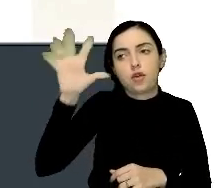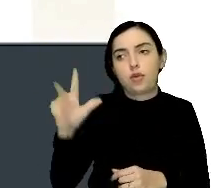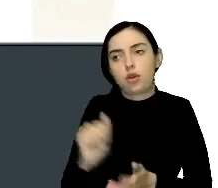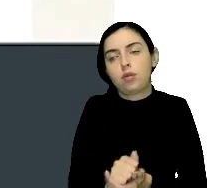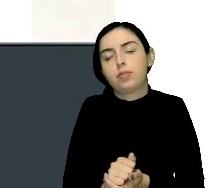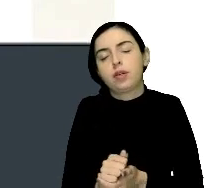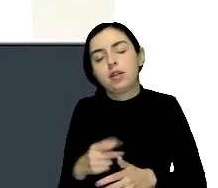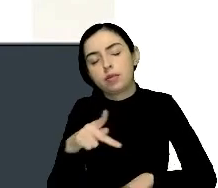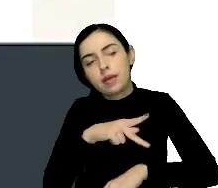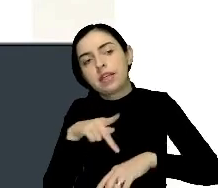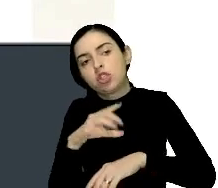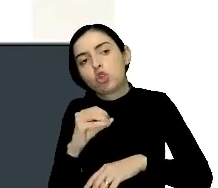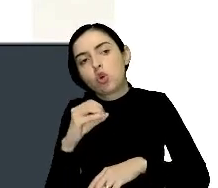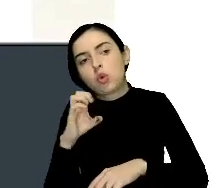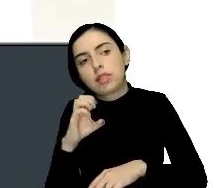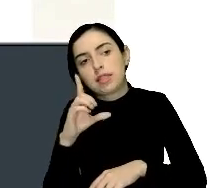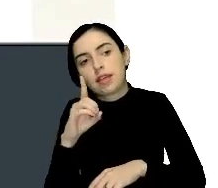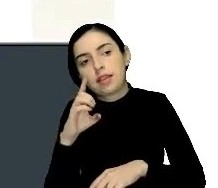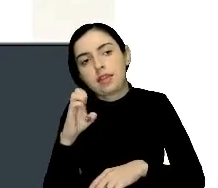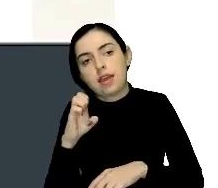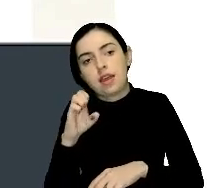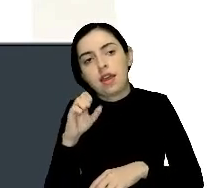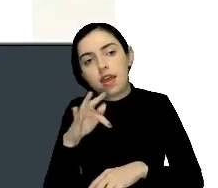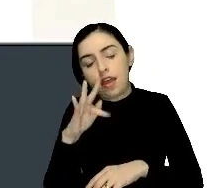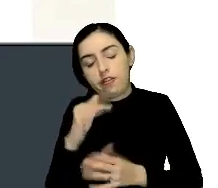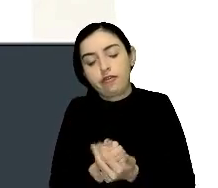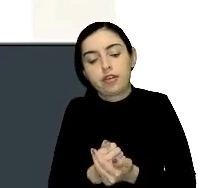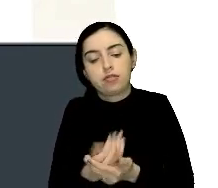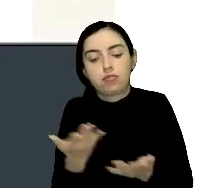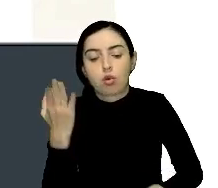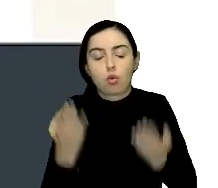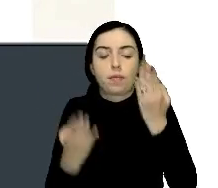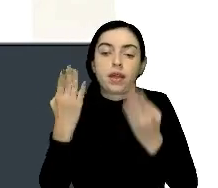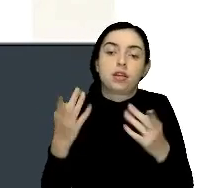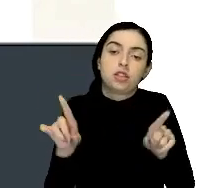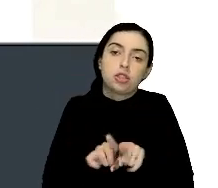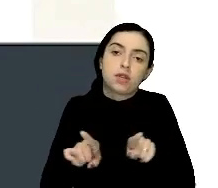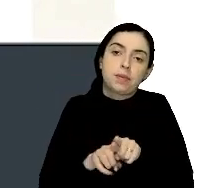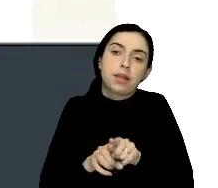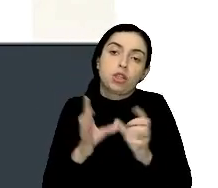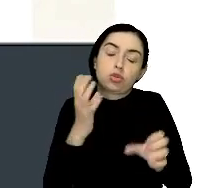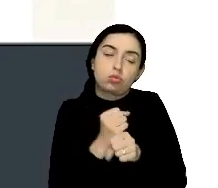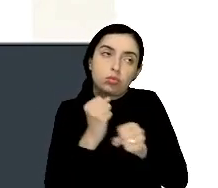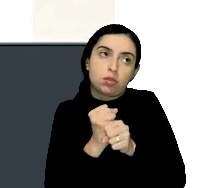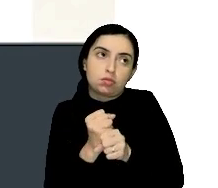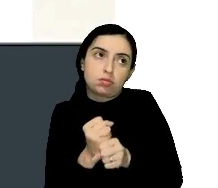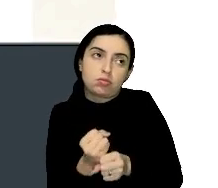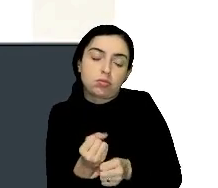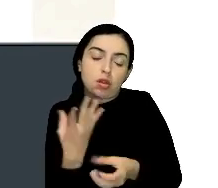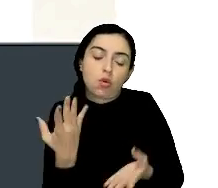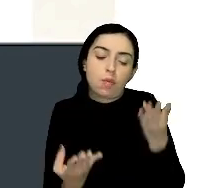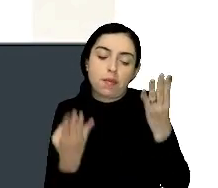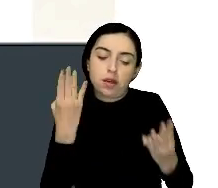Há aqui a necessidade da gente fazer não só um comparativo como esse de dados, mas também um comparativo com